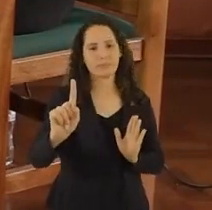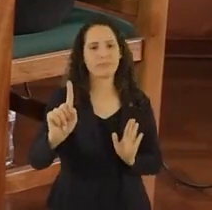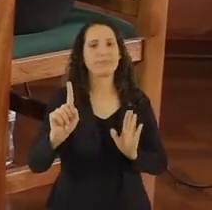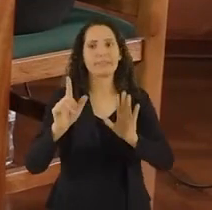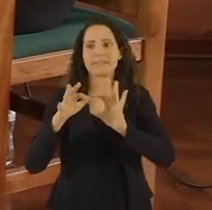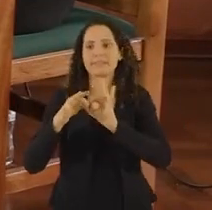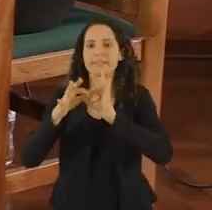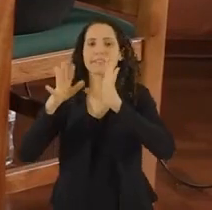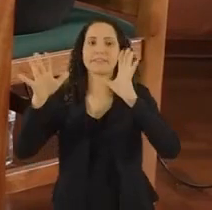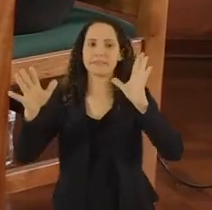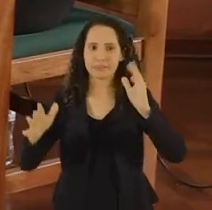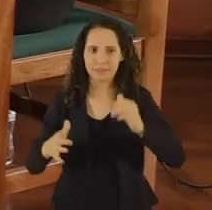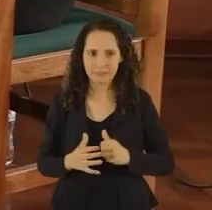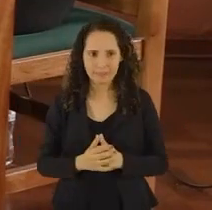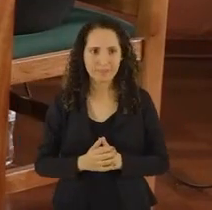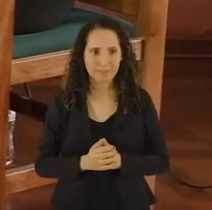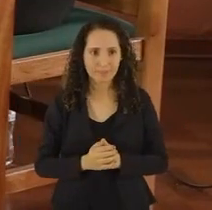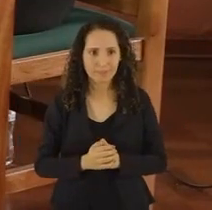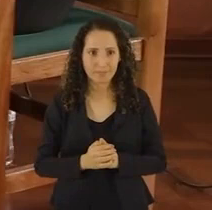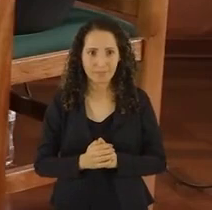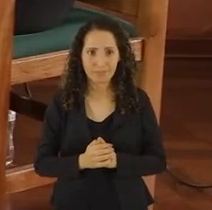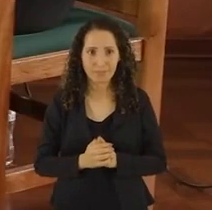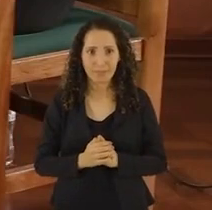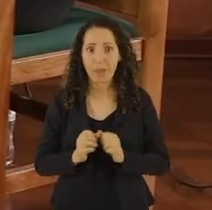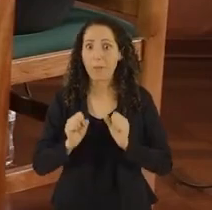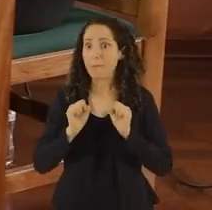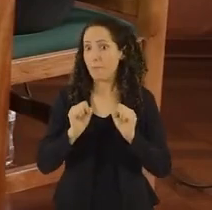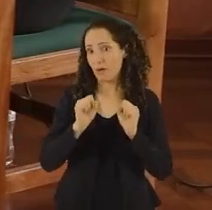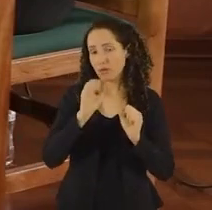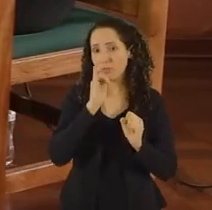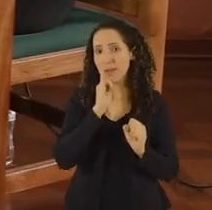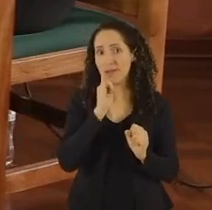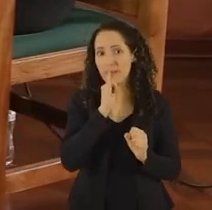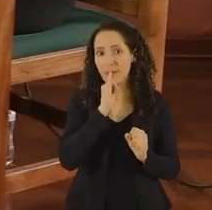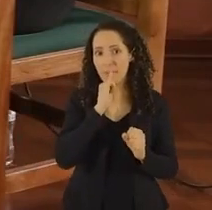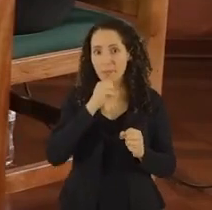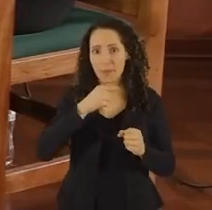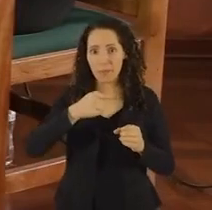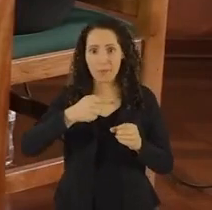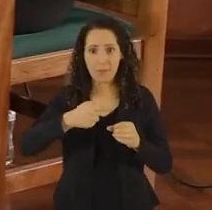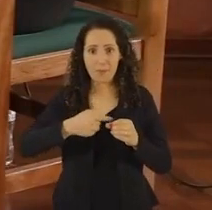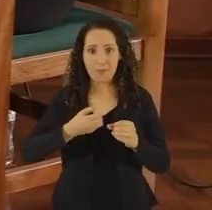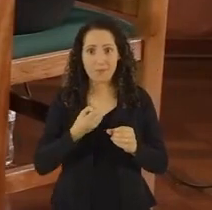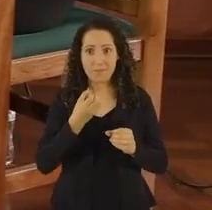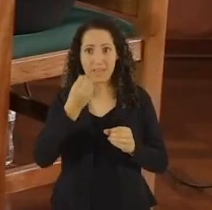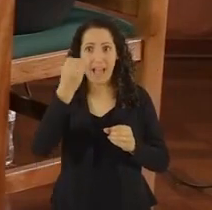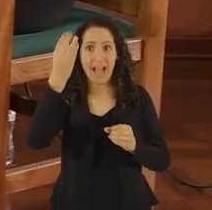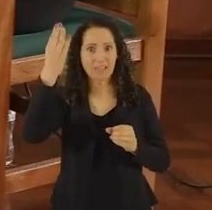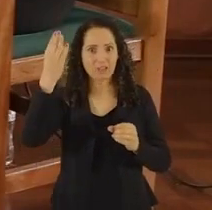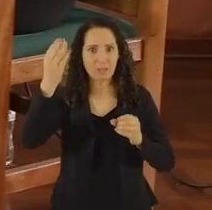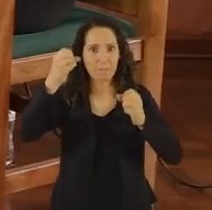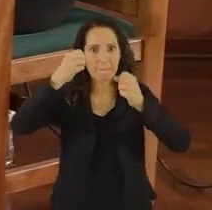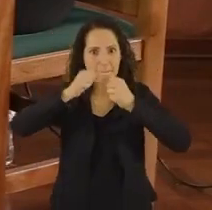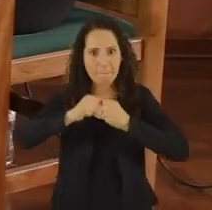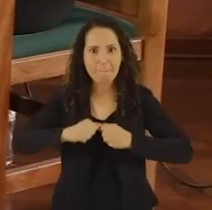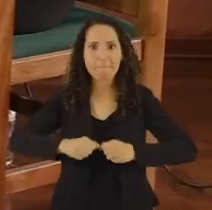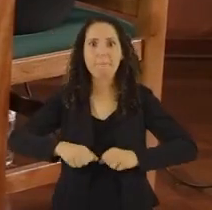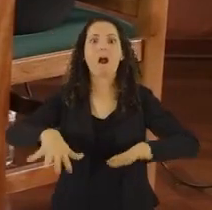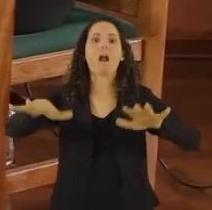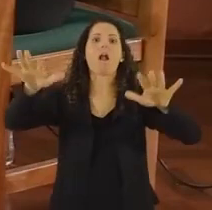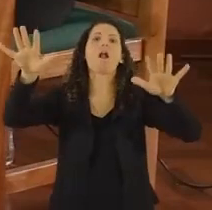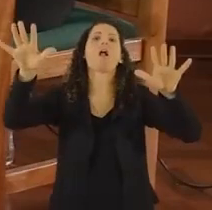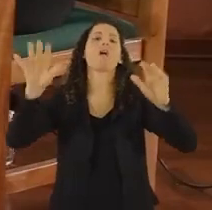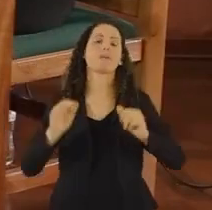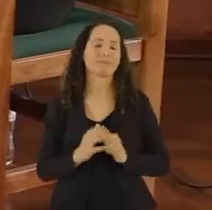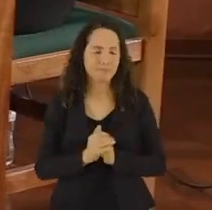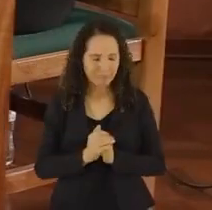que indica que possa ter por exemplo um Boom de viagem e tomasse Premier dinheiro e